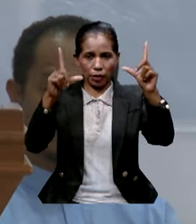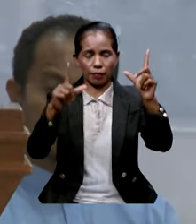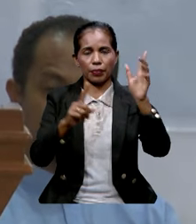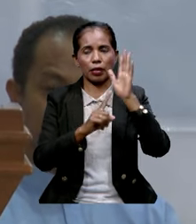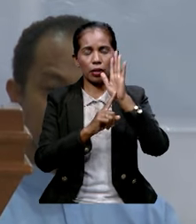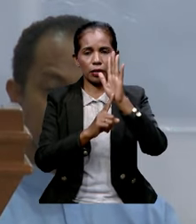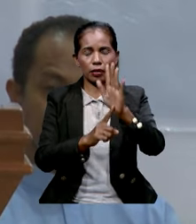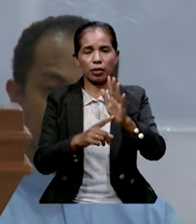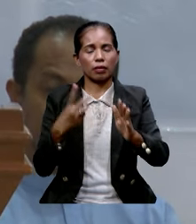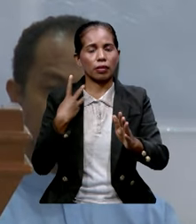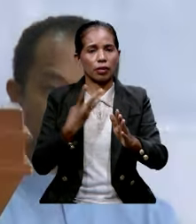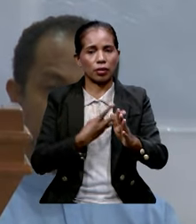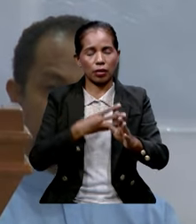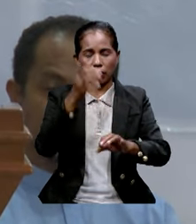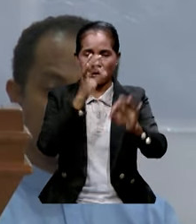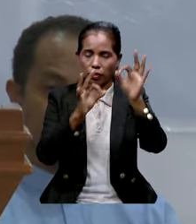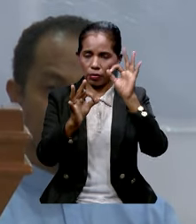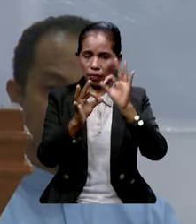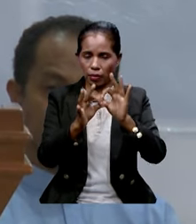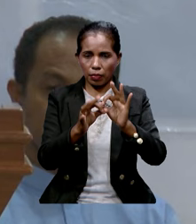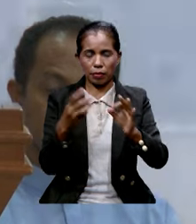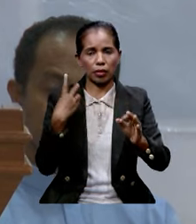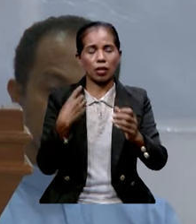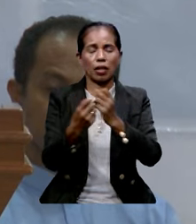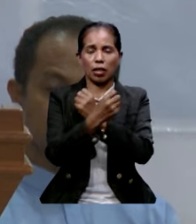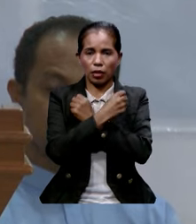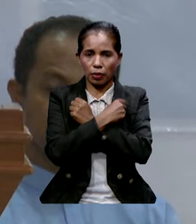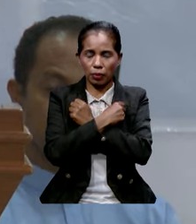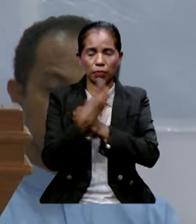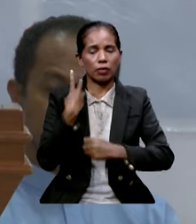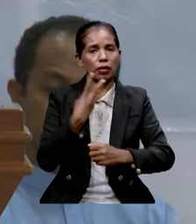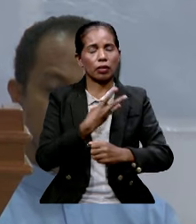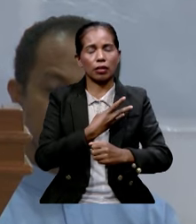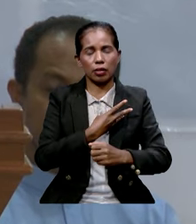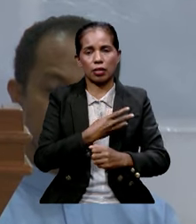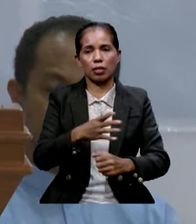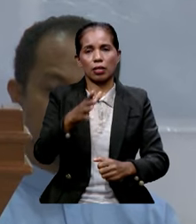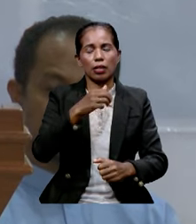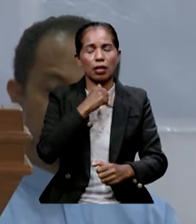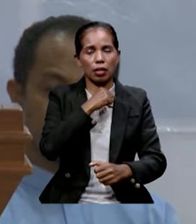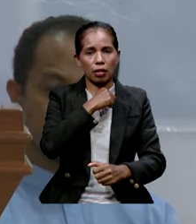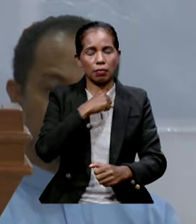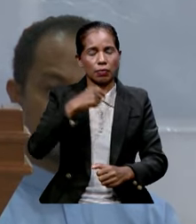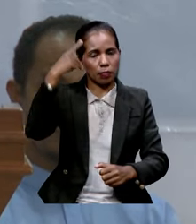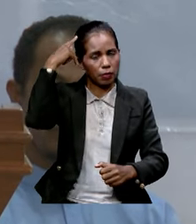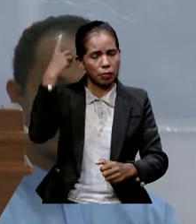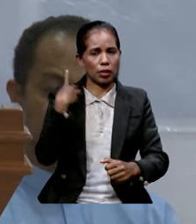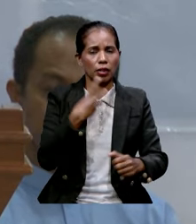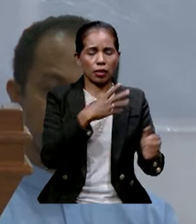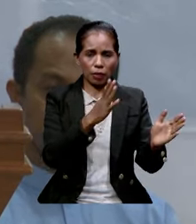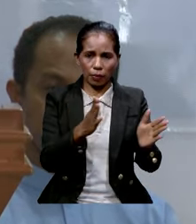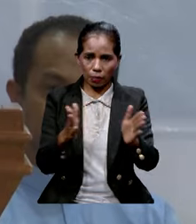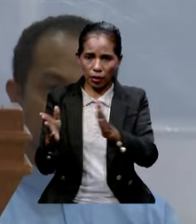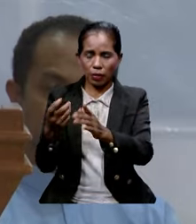da nossa gratidão e do nosso amor para o Santo Padre, a equipa da preparação por parte da